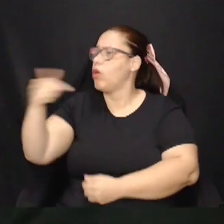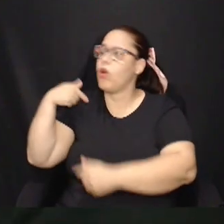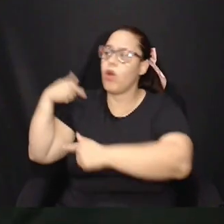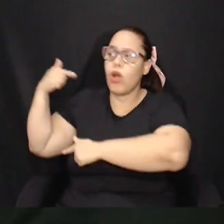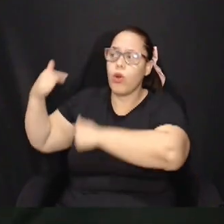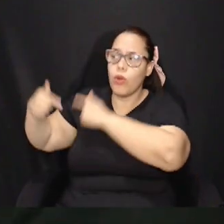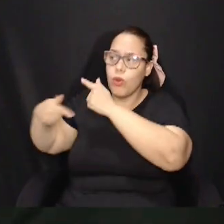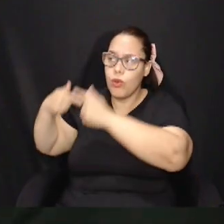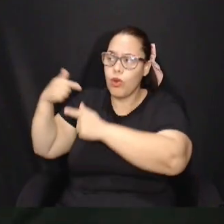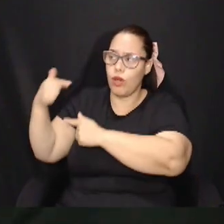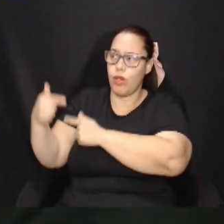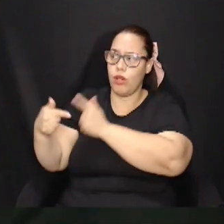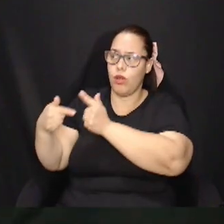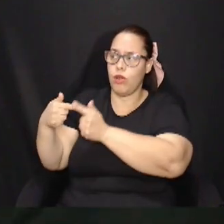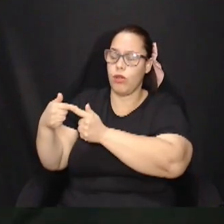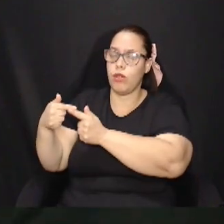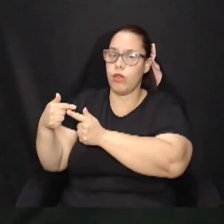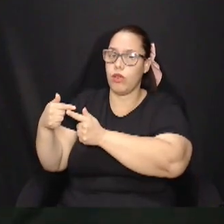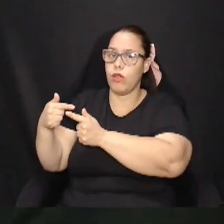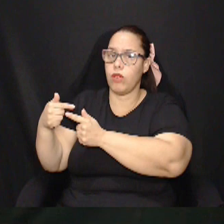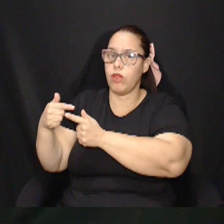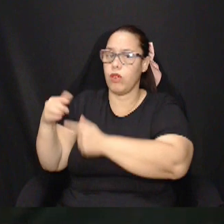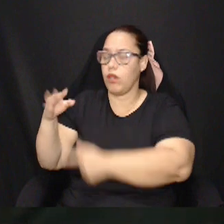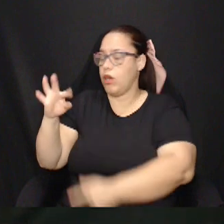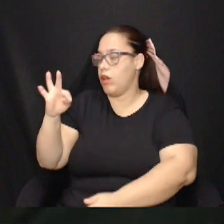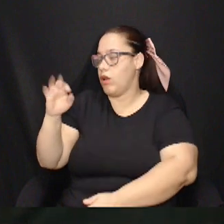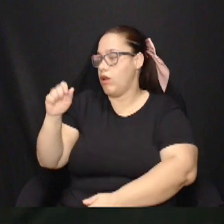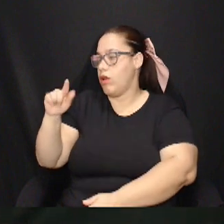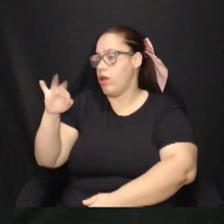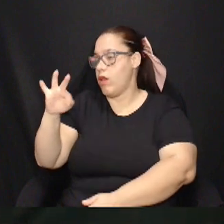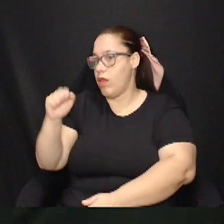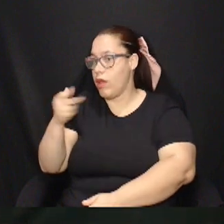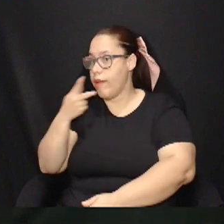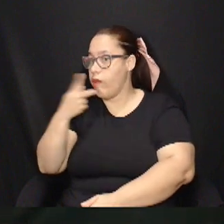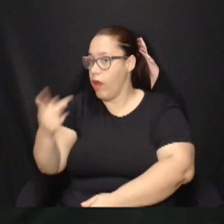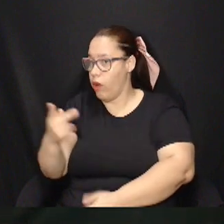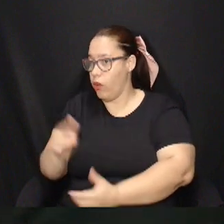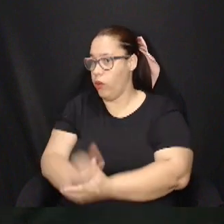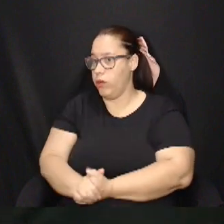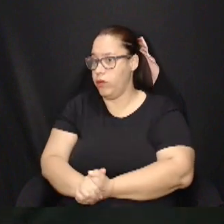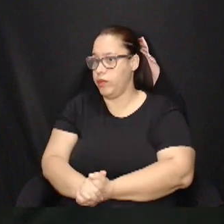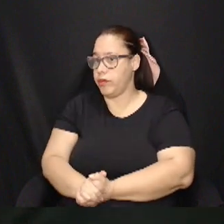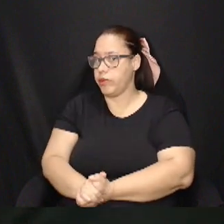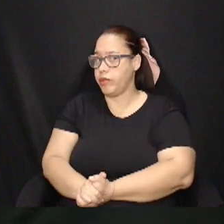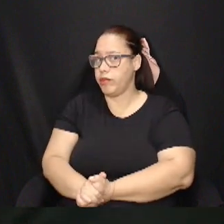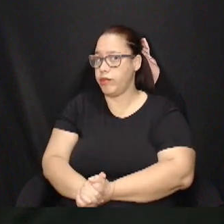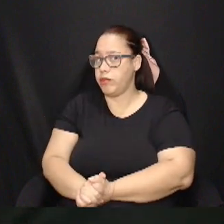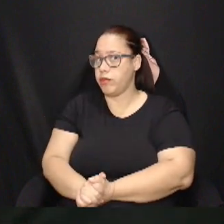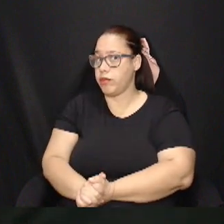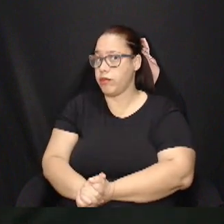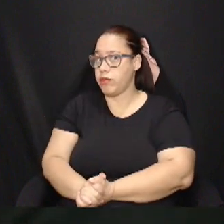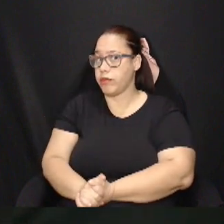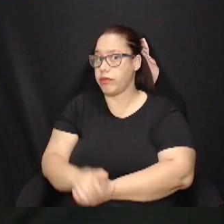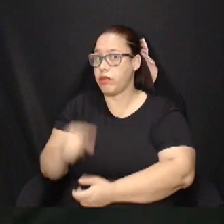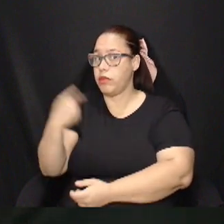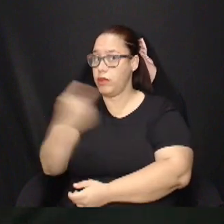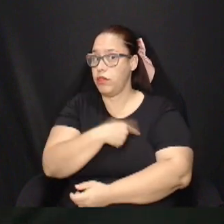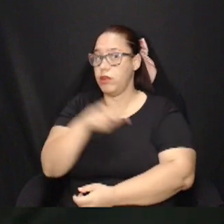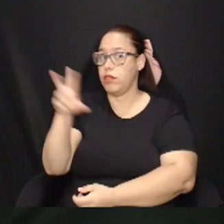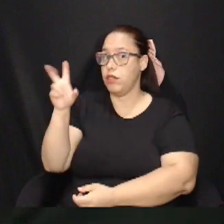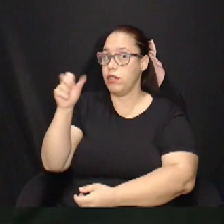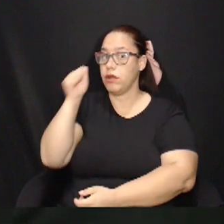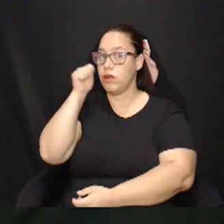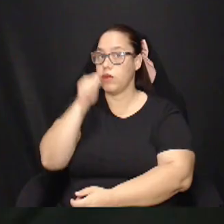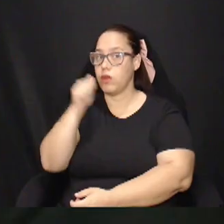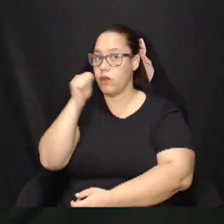né, como a Thalita pontuou e tal, que as nossas avós tinham ali 5,